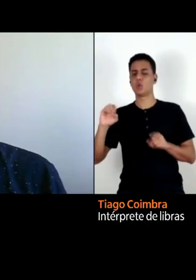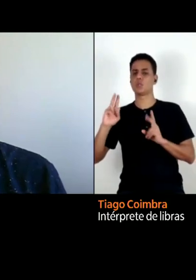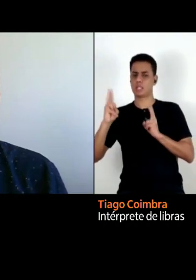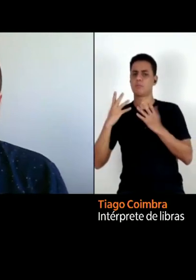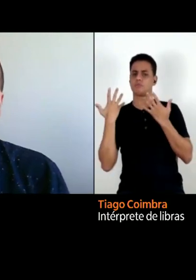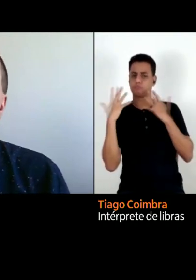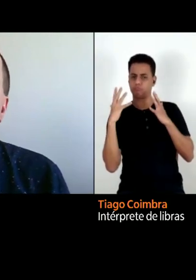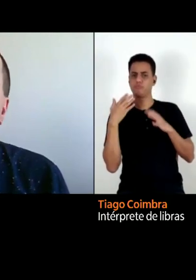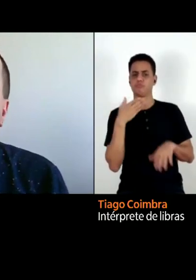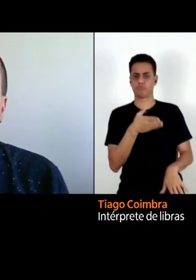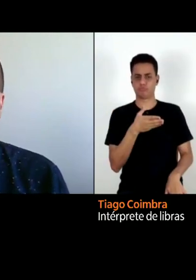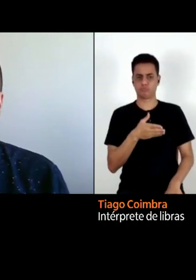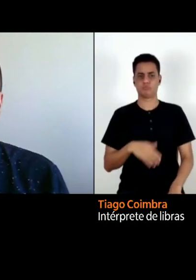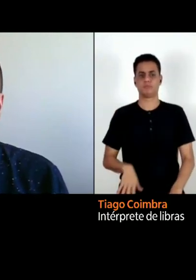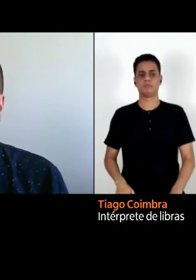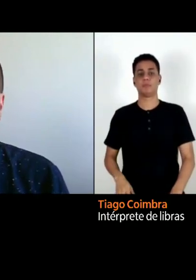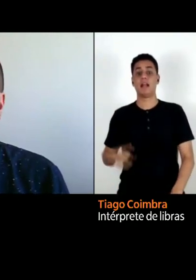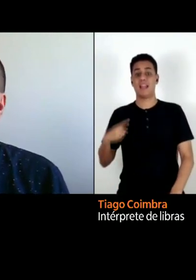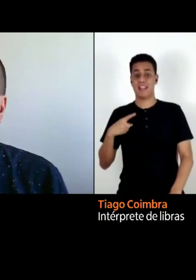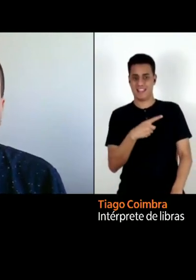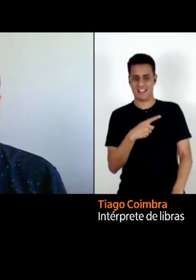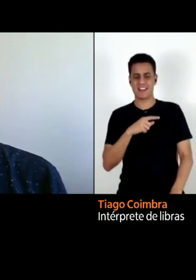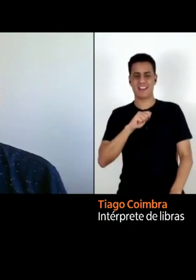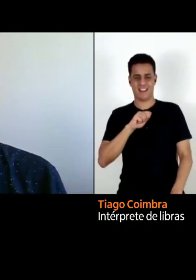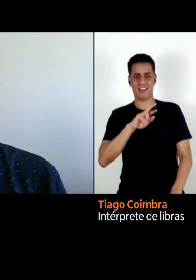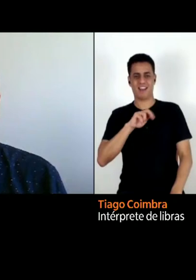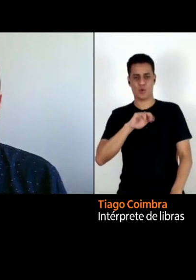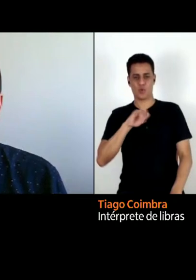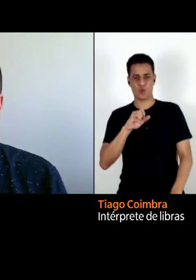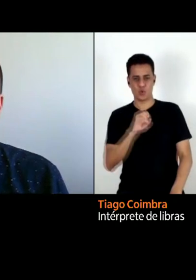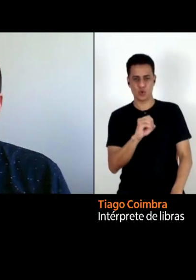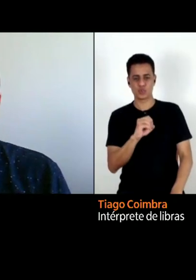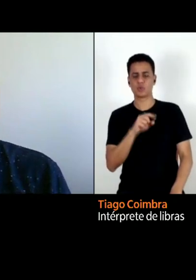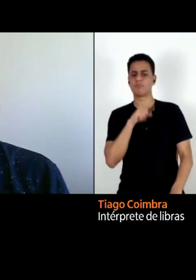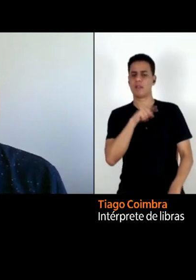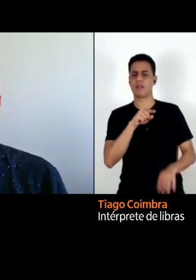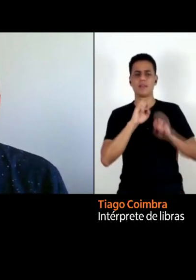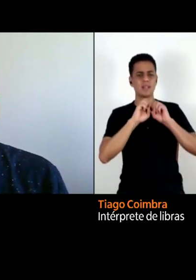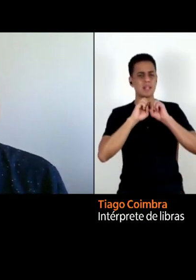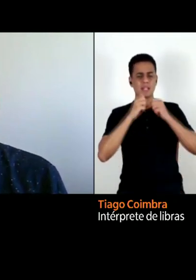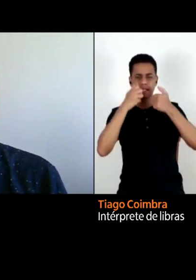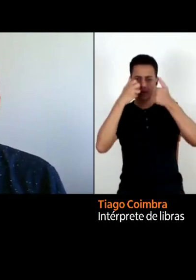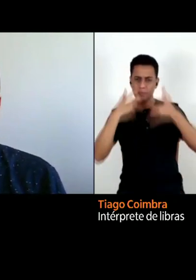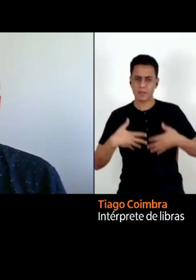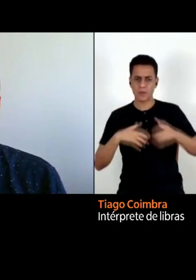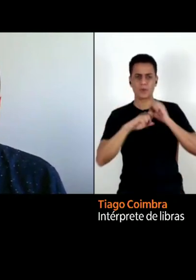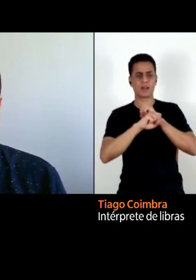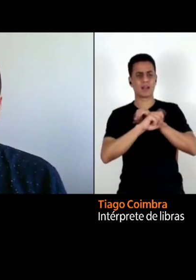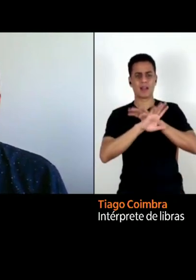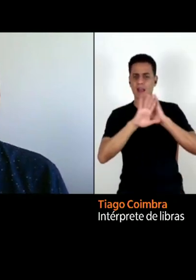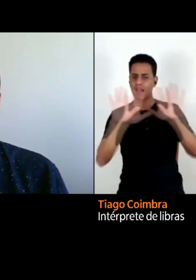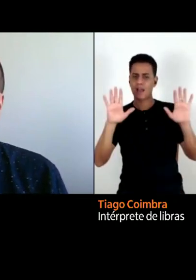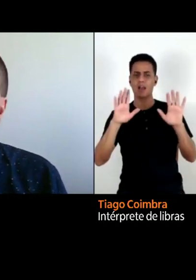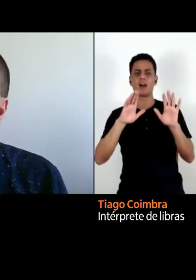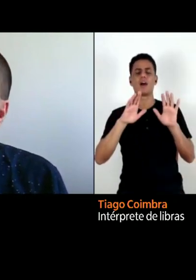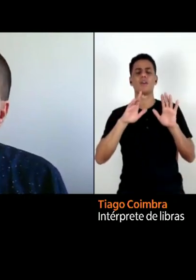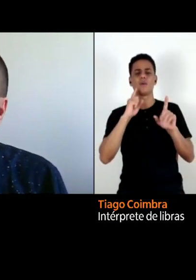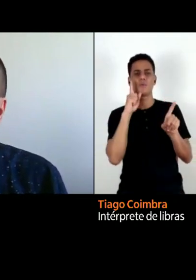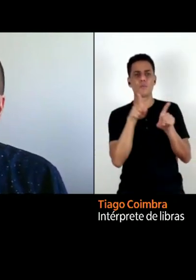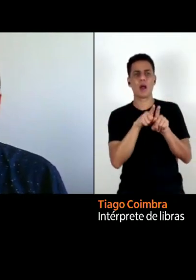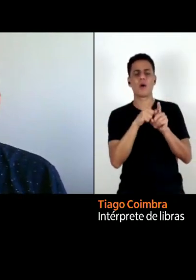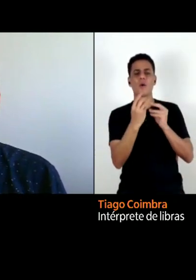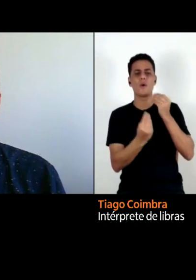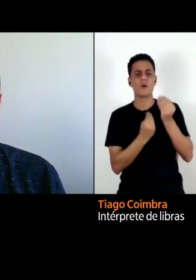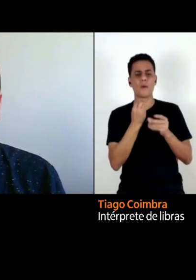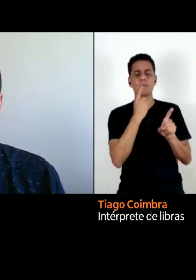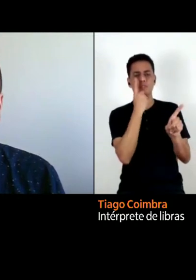Paulo Araújo, teve o mérito de esclarecer definitivamente uma verdadeira descoberta, o